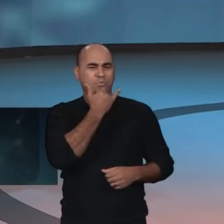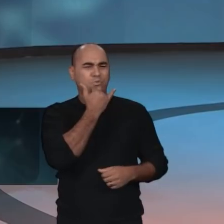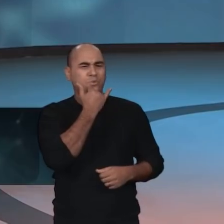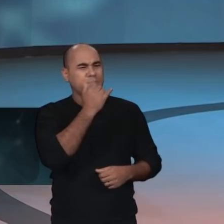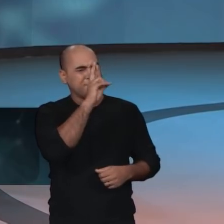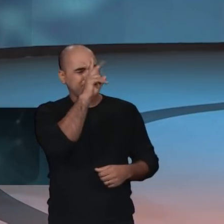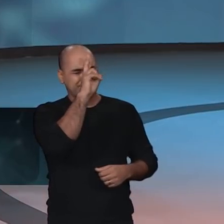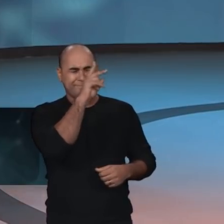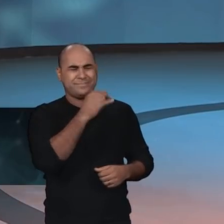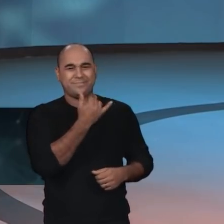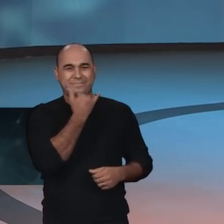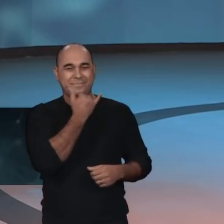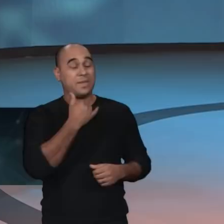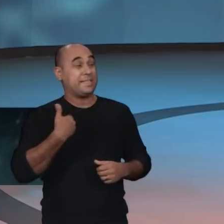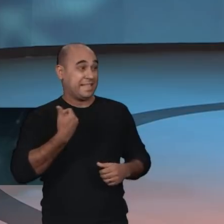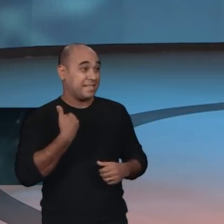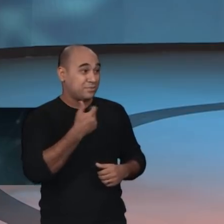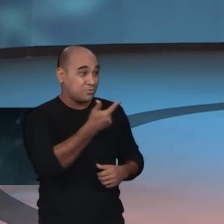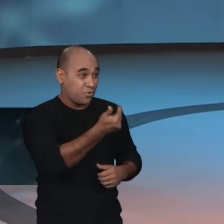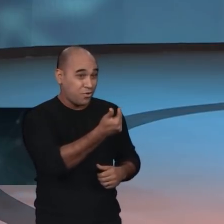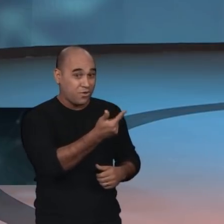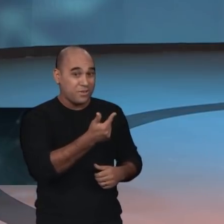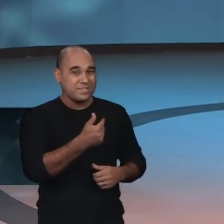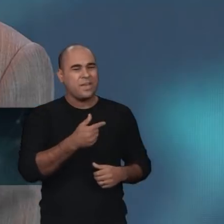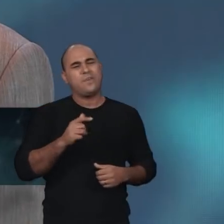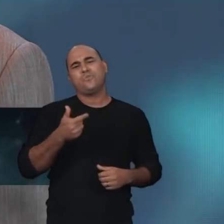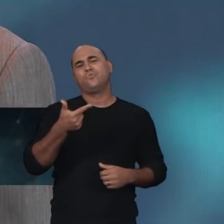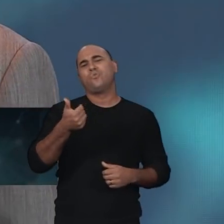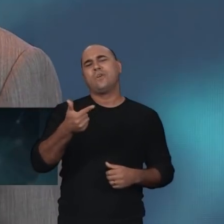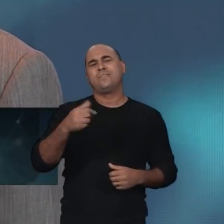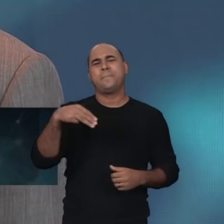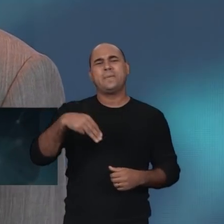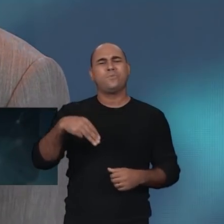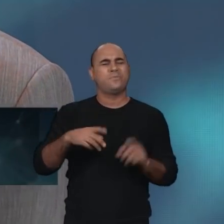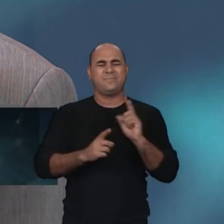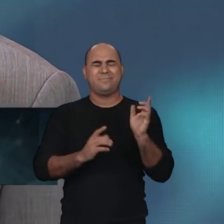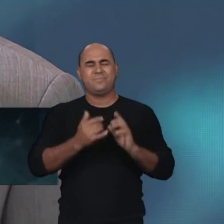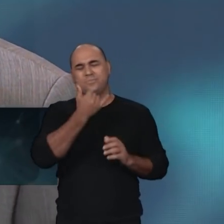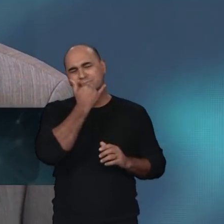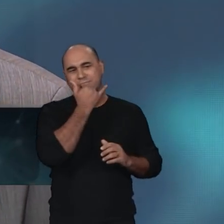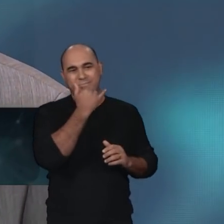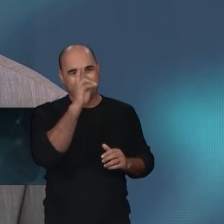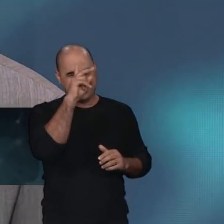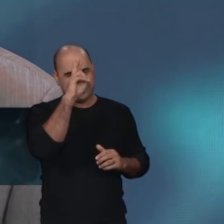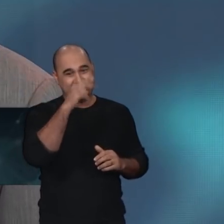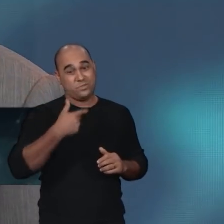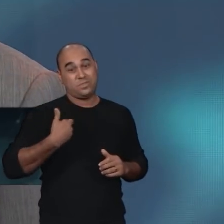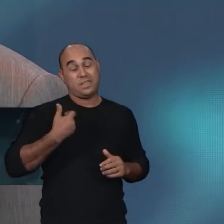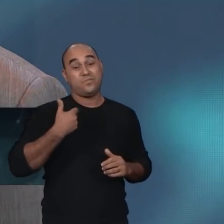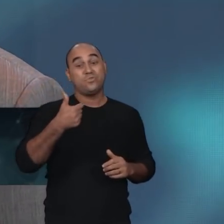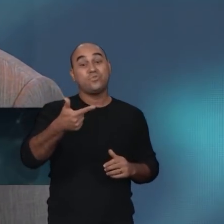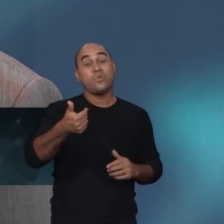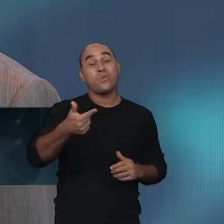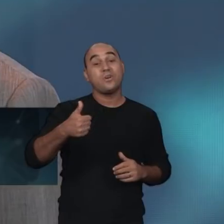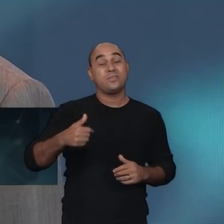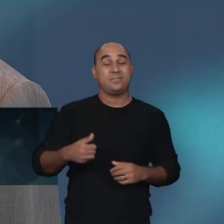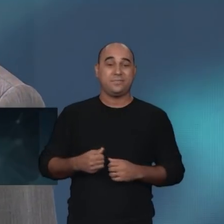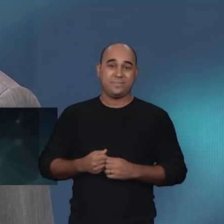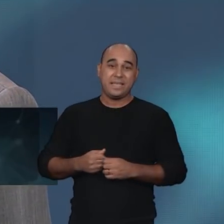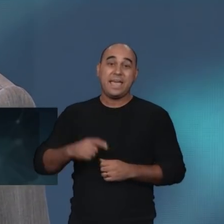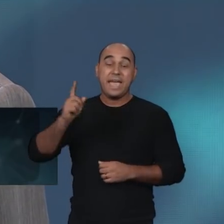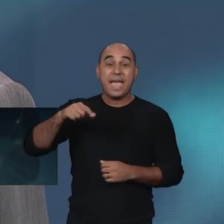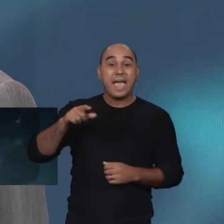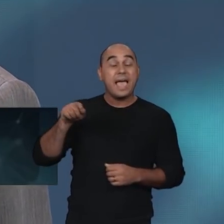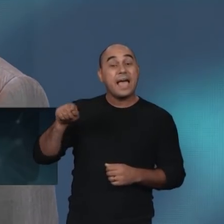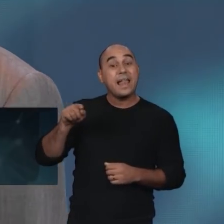o Ele tempo falou pra o ele, tempo aqui, aí eu me ele confundi. 12 minutos. 12 anos. A nossa amiguinha tem a Adriana, ela assiste de Mafra,